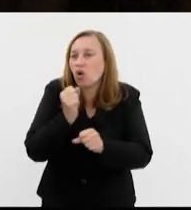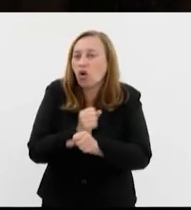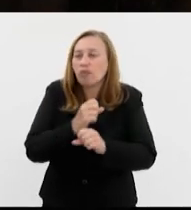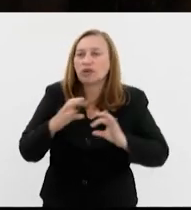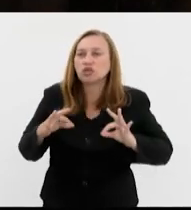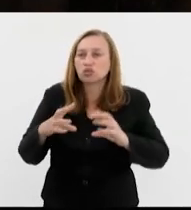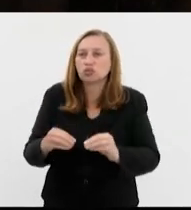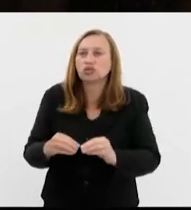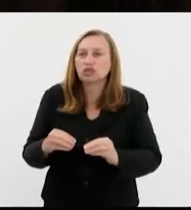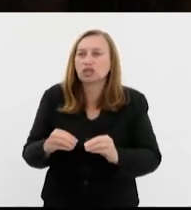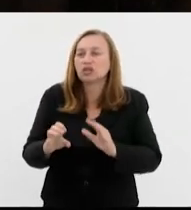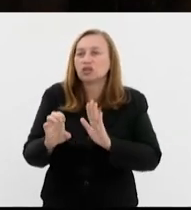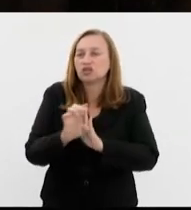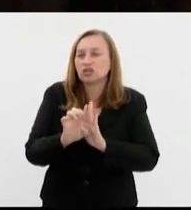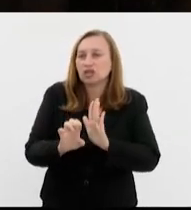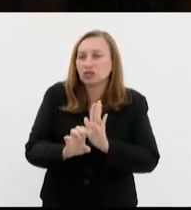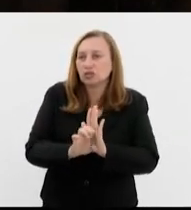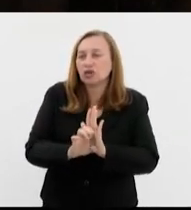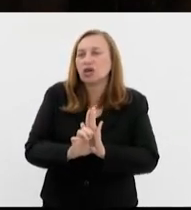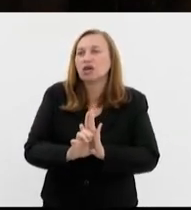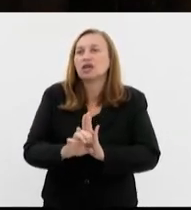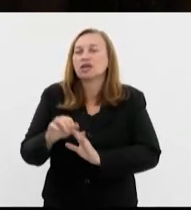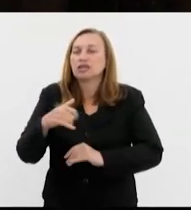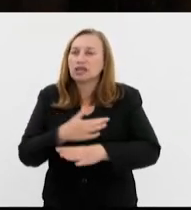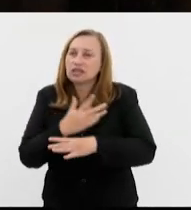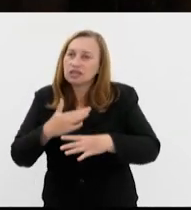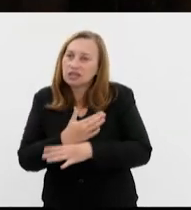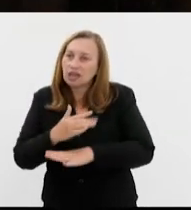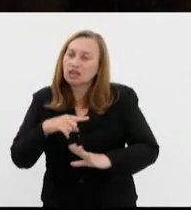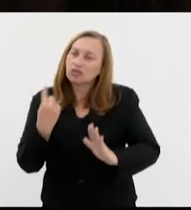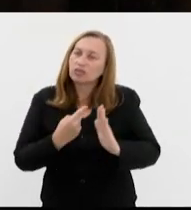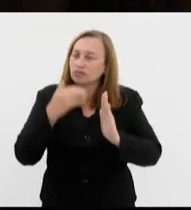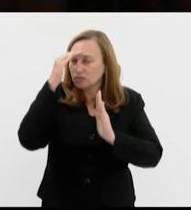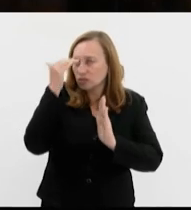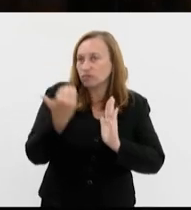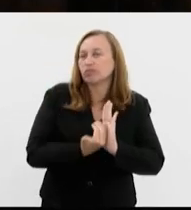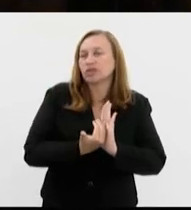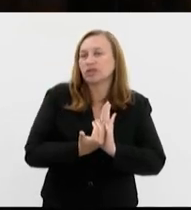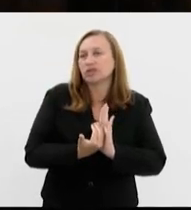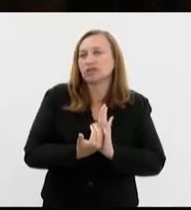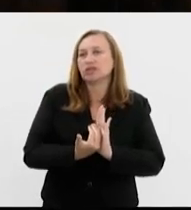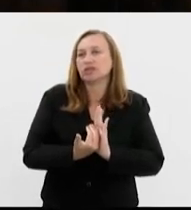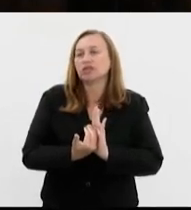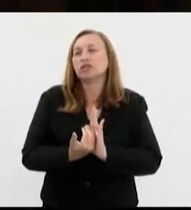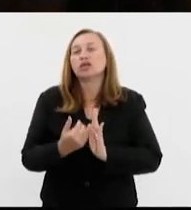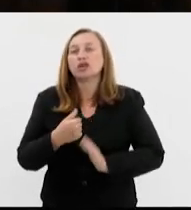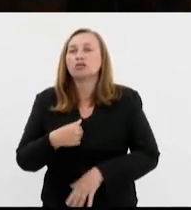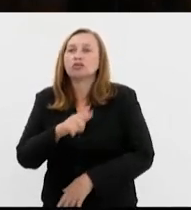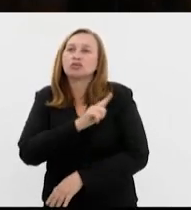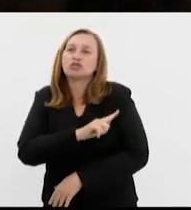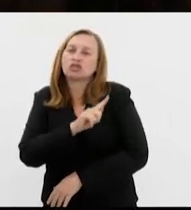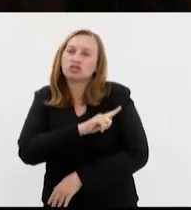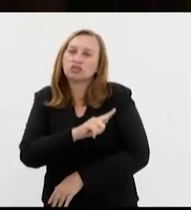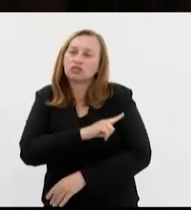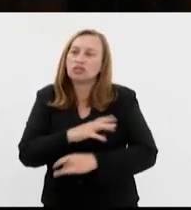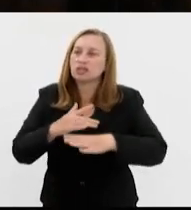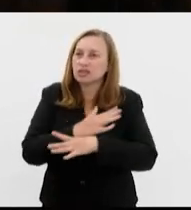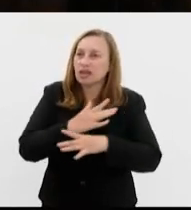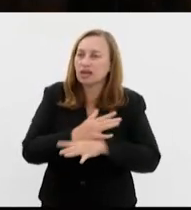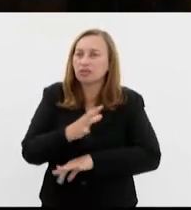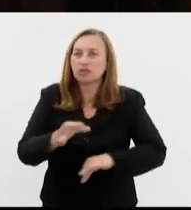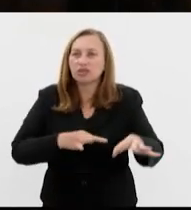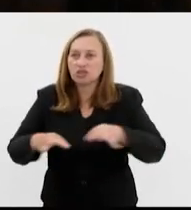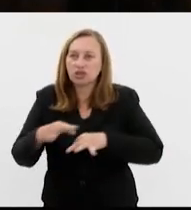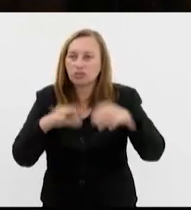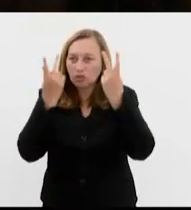da Cidade, que está na Constituição Federal e que a gente tem que cumprir nos municípios. Eu sou especializado em gestão de cidades e planejamento urbano, então, além da